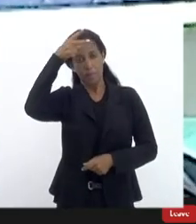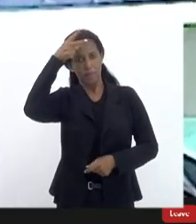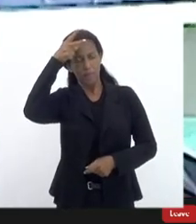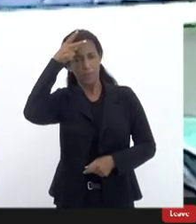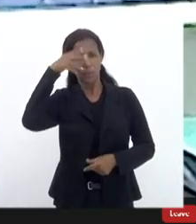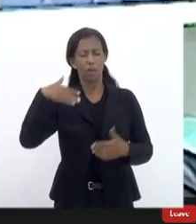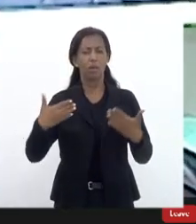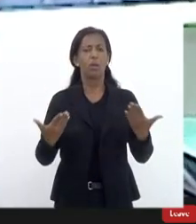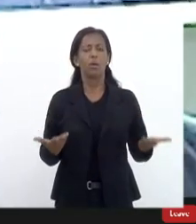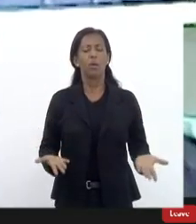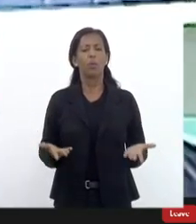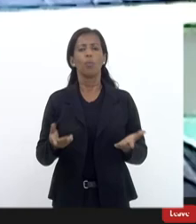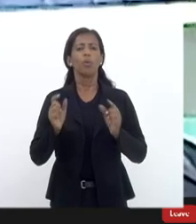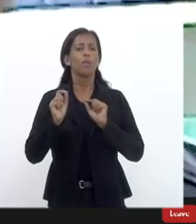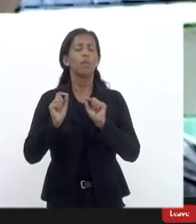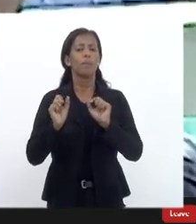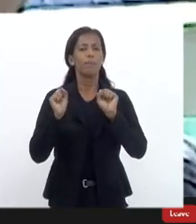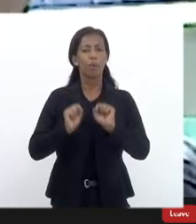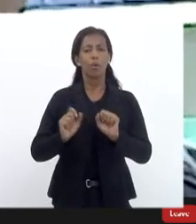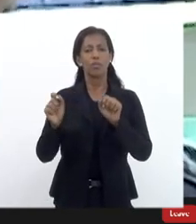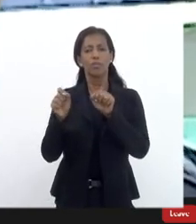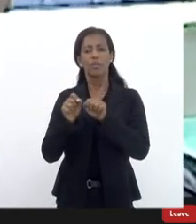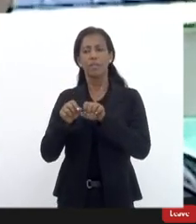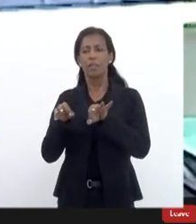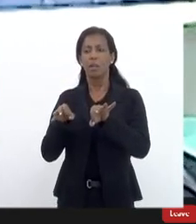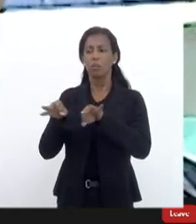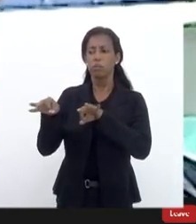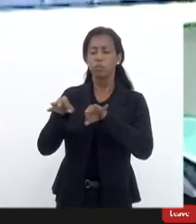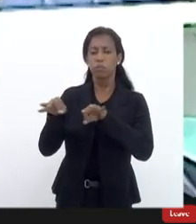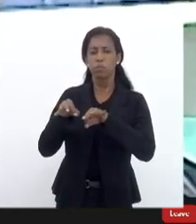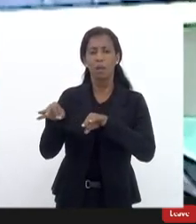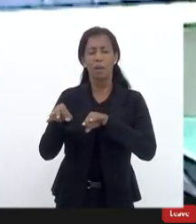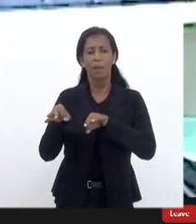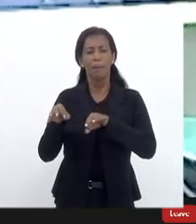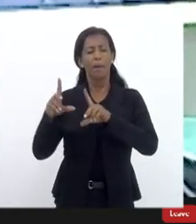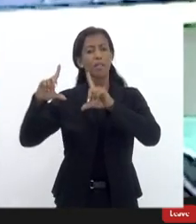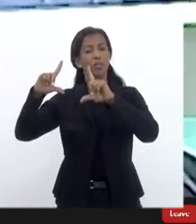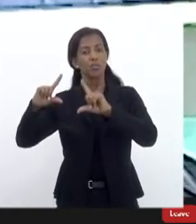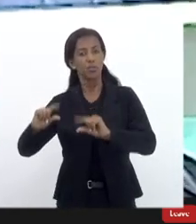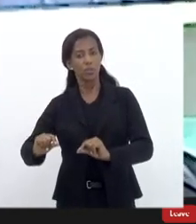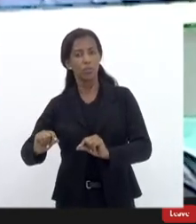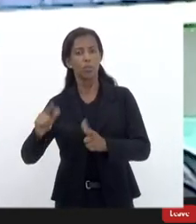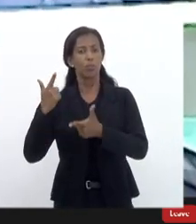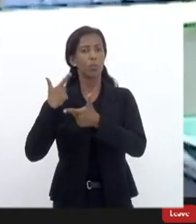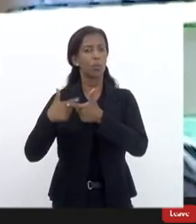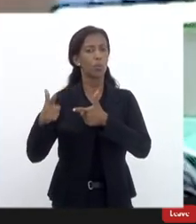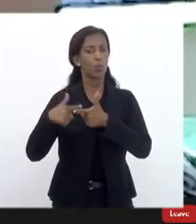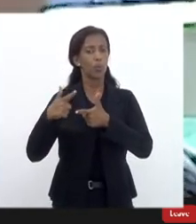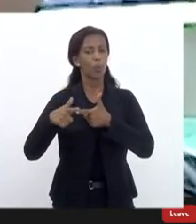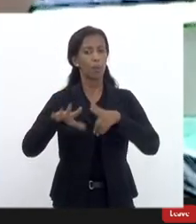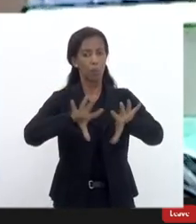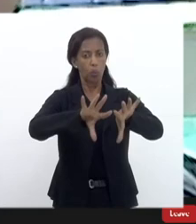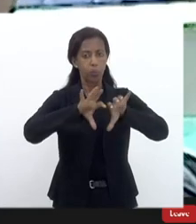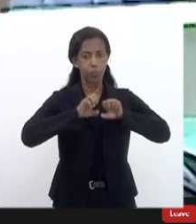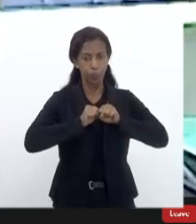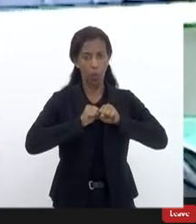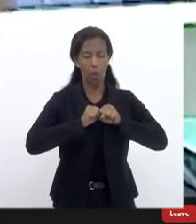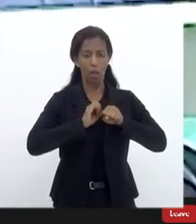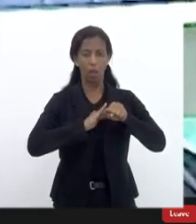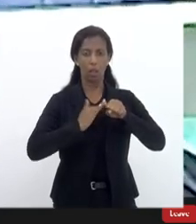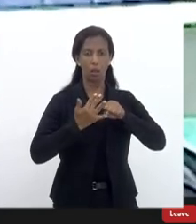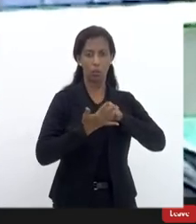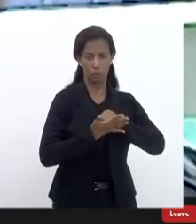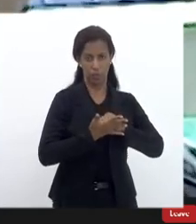medidas que podem ser tomadas para mitigar o efeito contaminação?